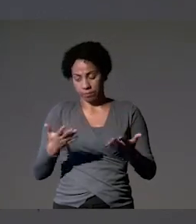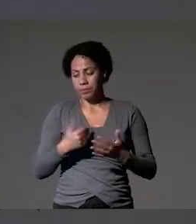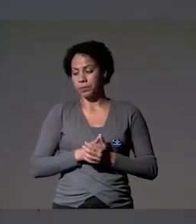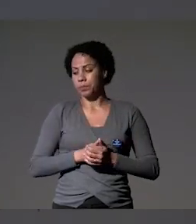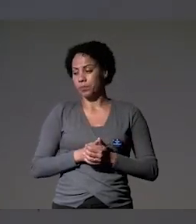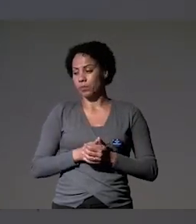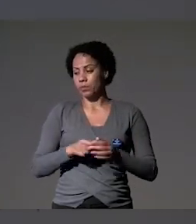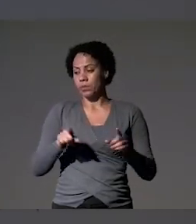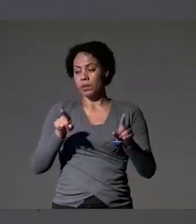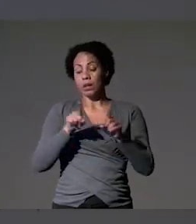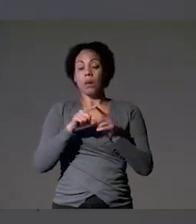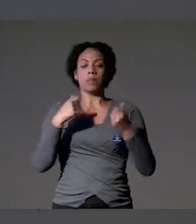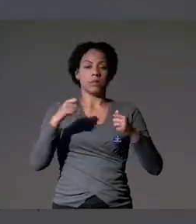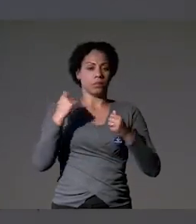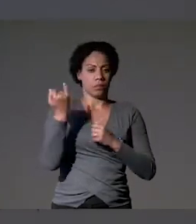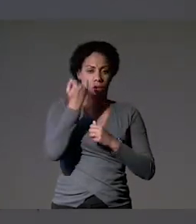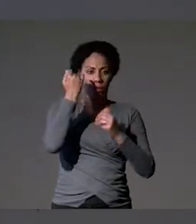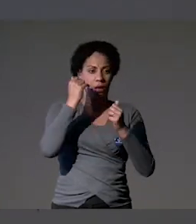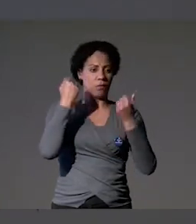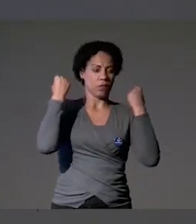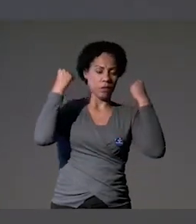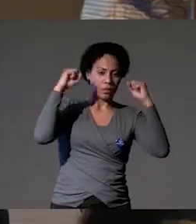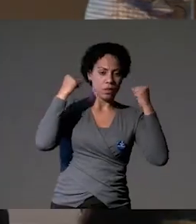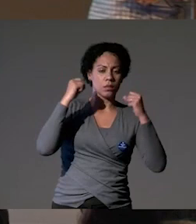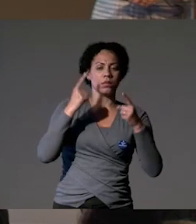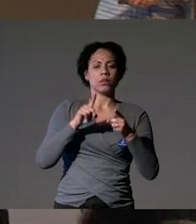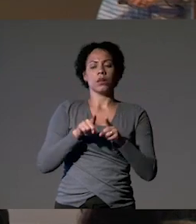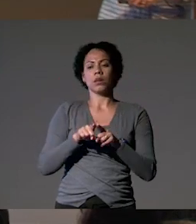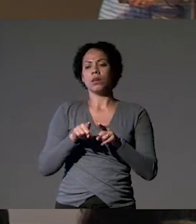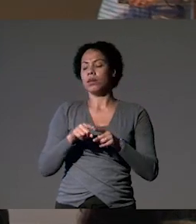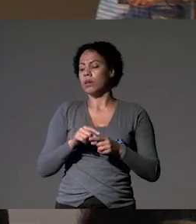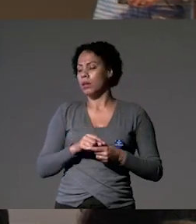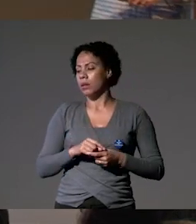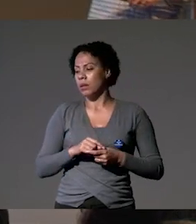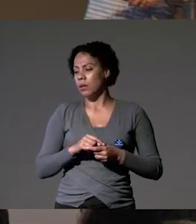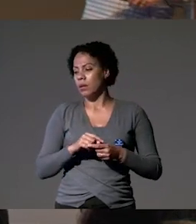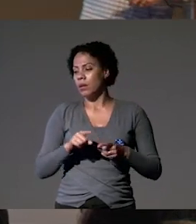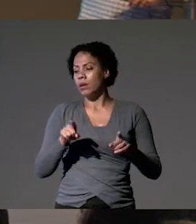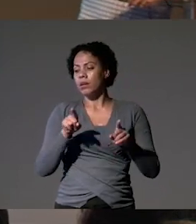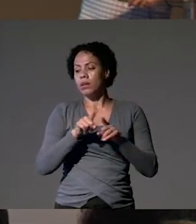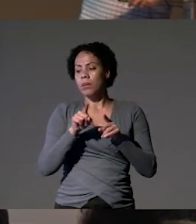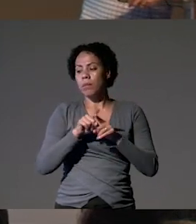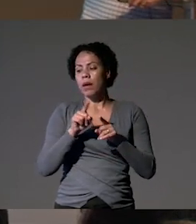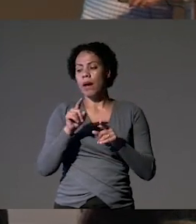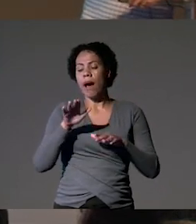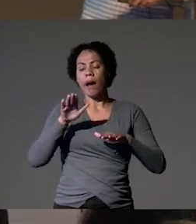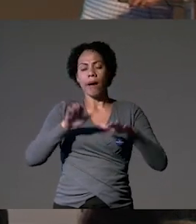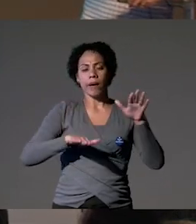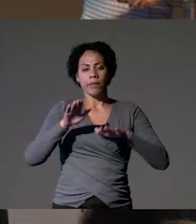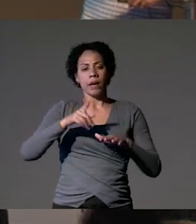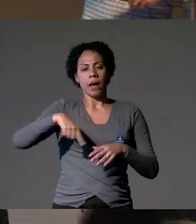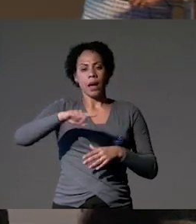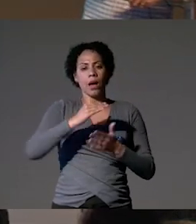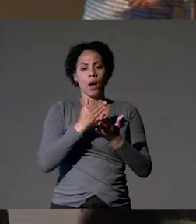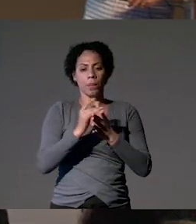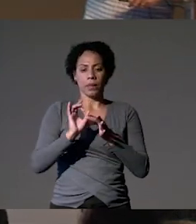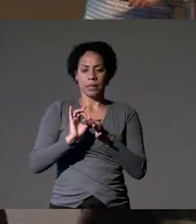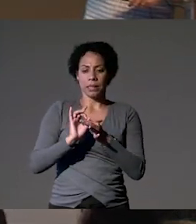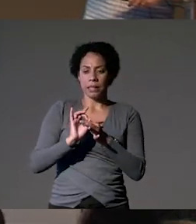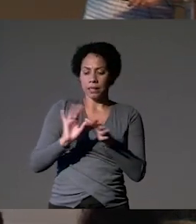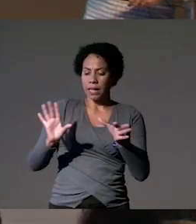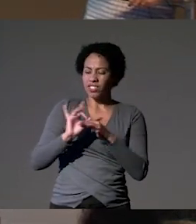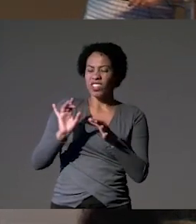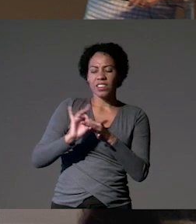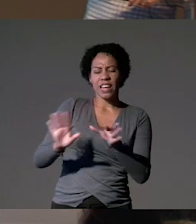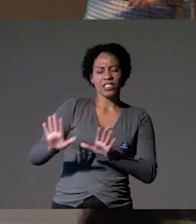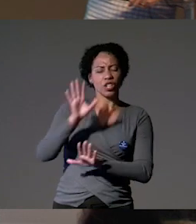Fazer exercícios regulares, manter rotina, todas as coisas foram postas. Restrição do sono, às vezes nós começamos a deixar as crianças dormirem